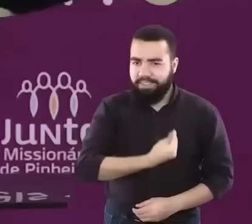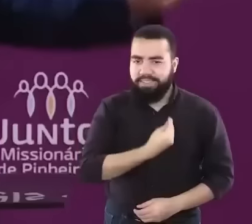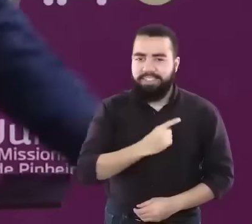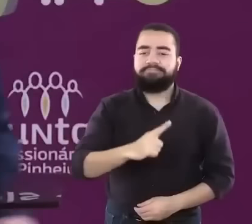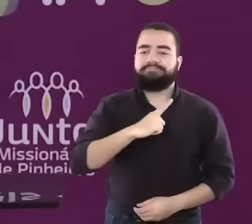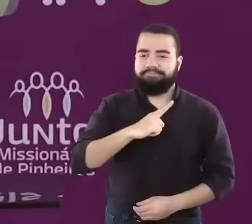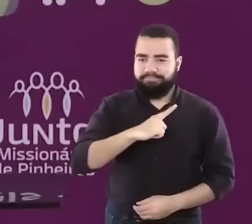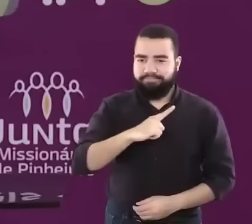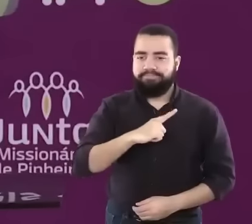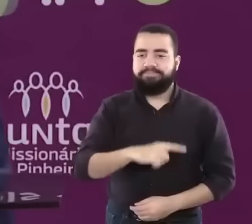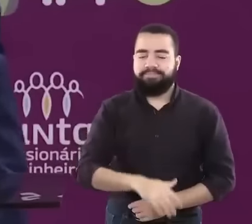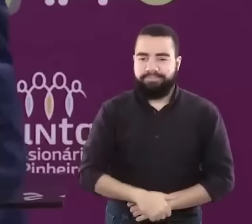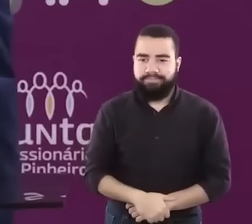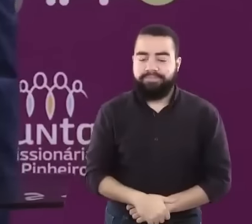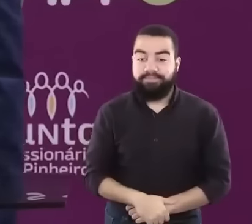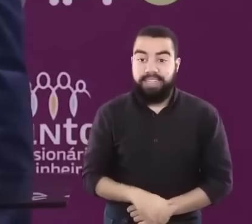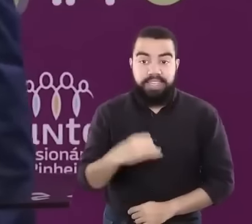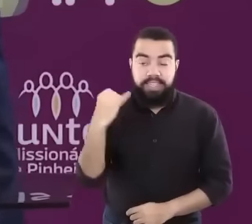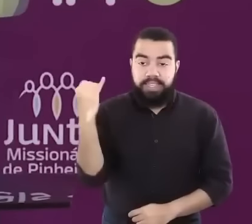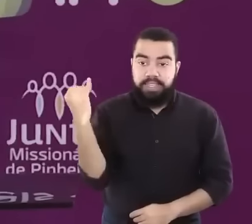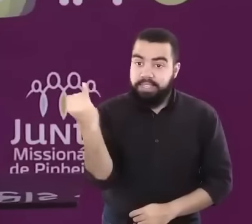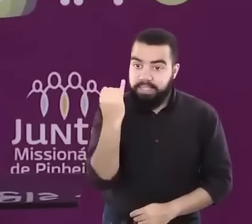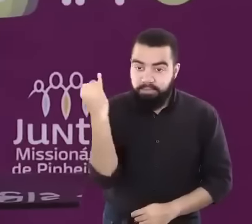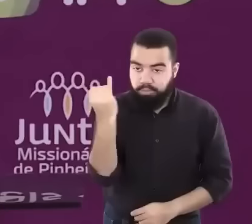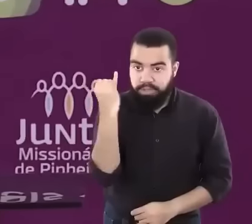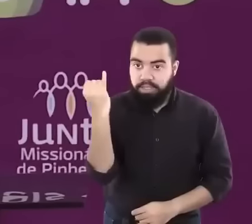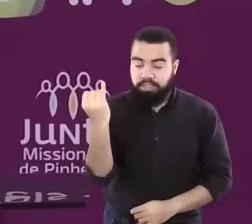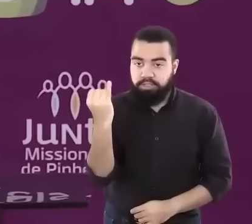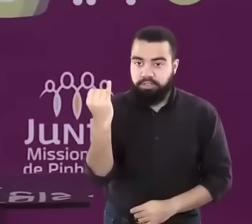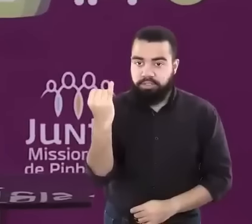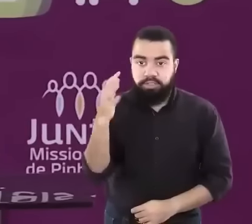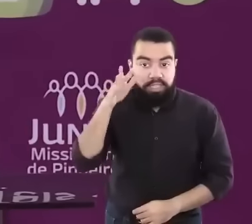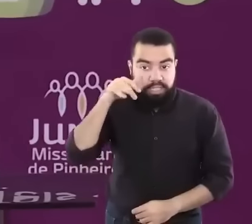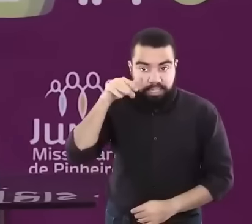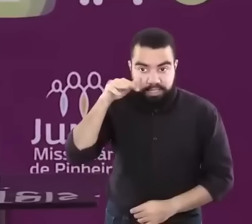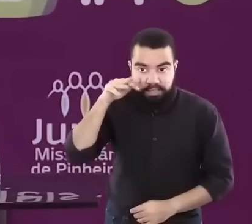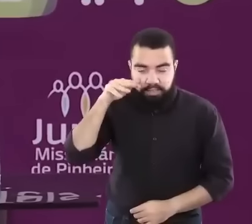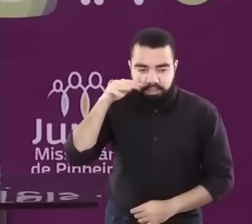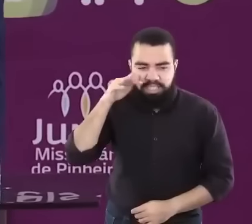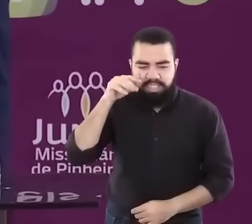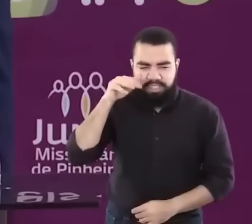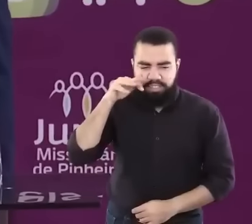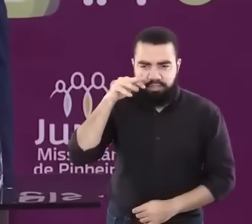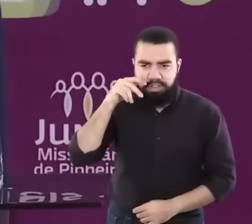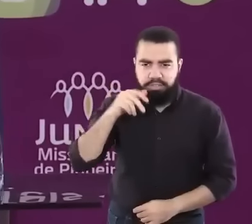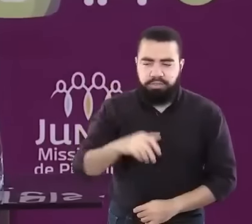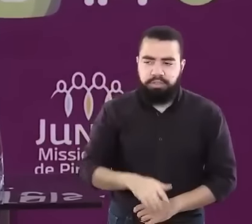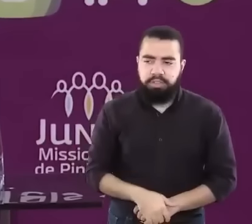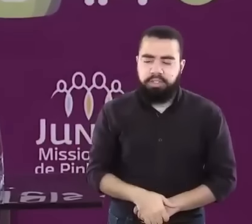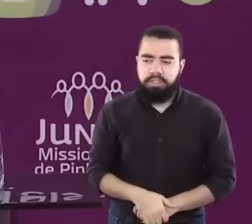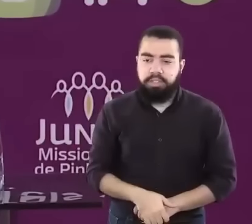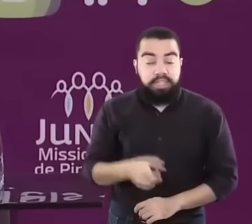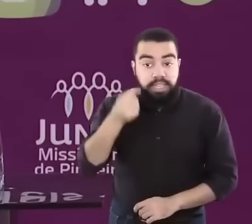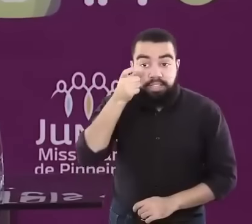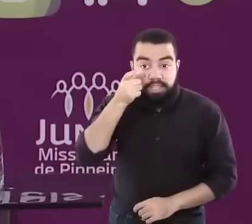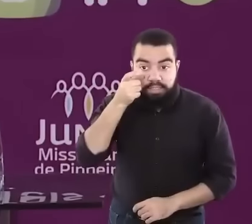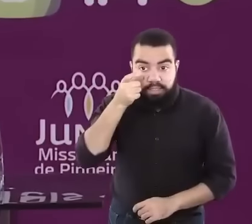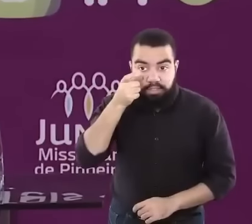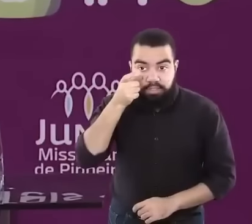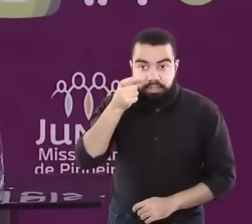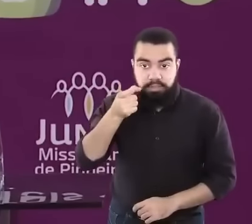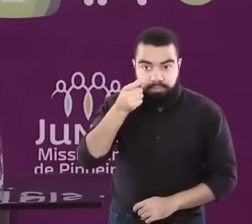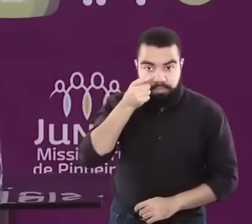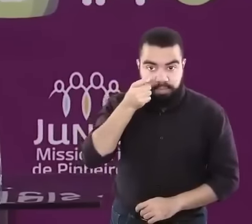vida e é tão interessante que neste Salmo ele vai usar a palavra